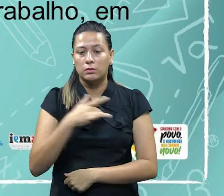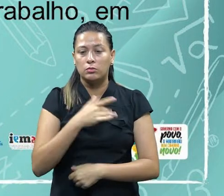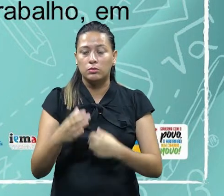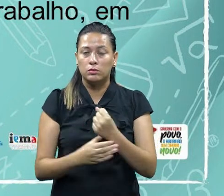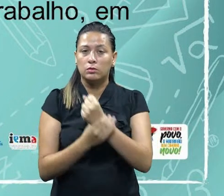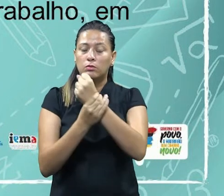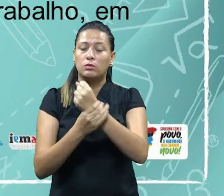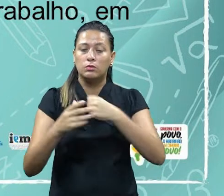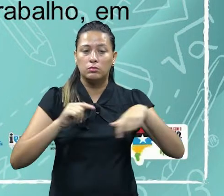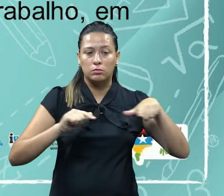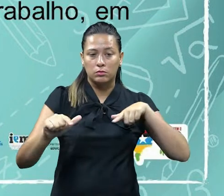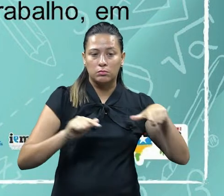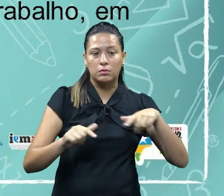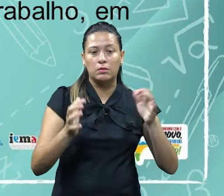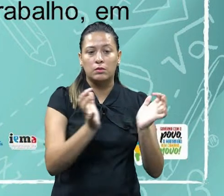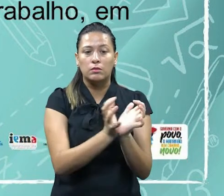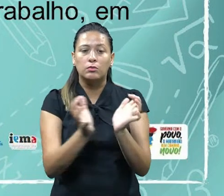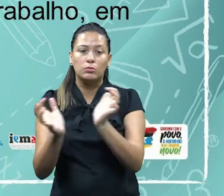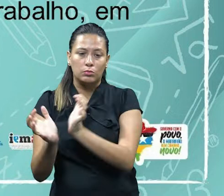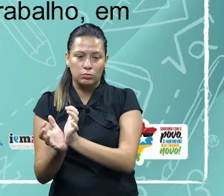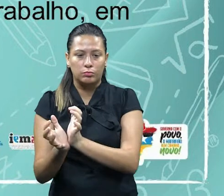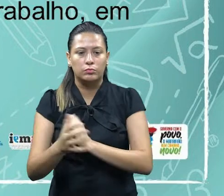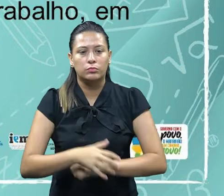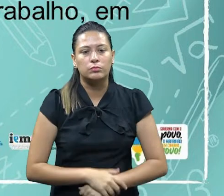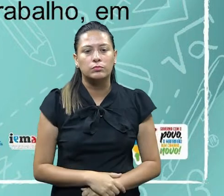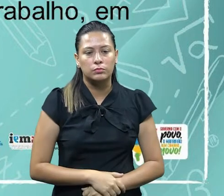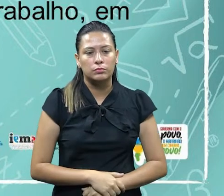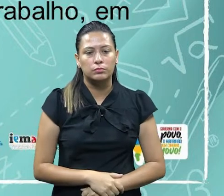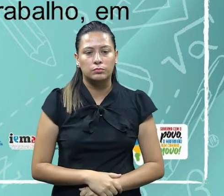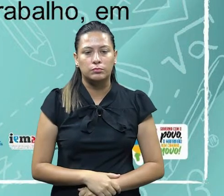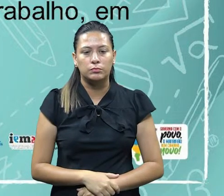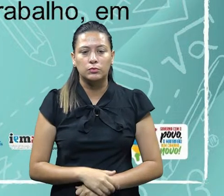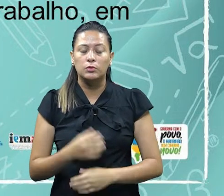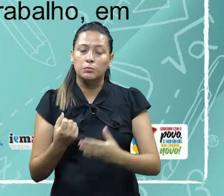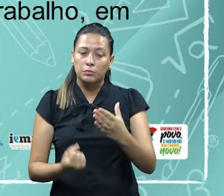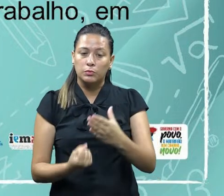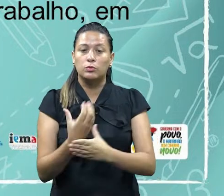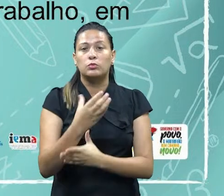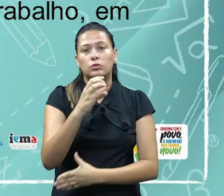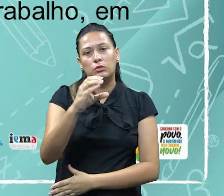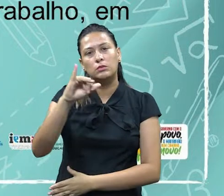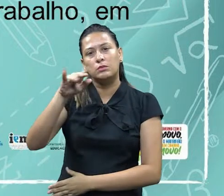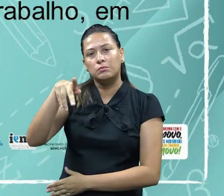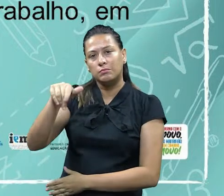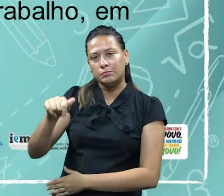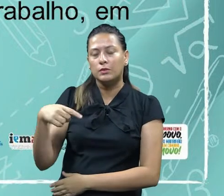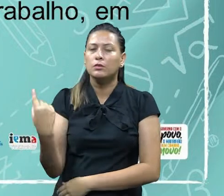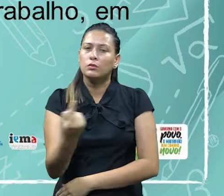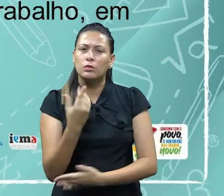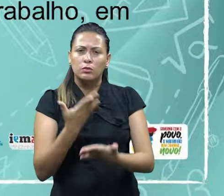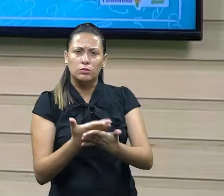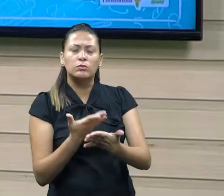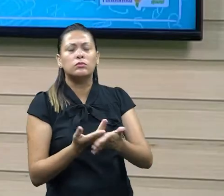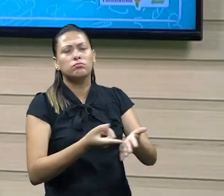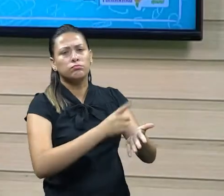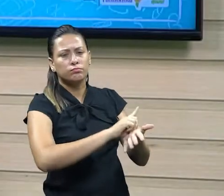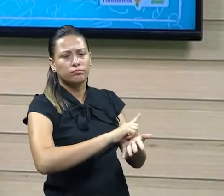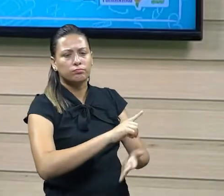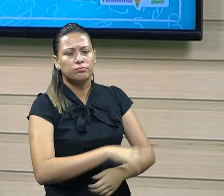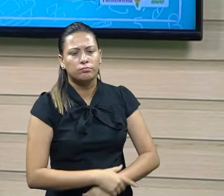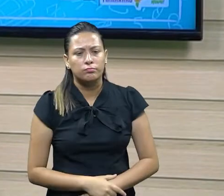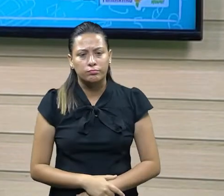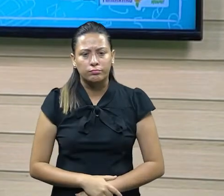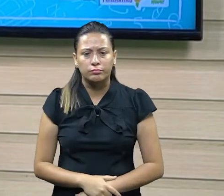segurança do trabalho. Em grande parte delas é criada a CIPA, que nós vimos na aula anterior.